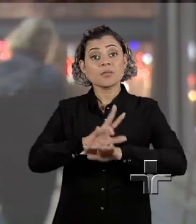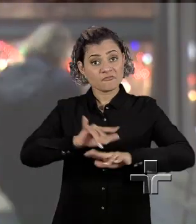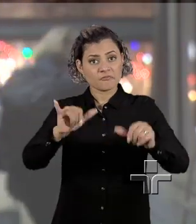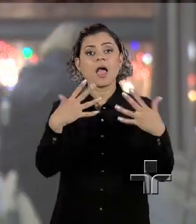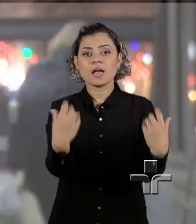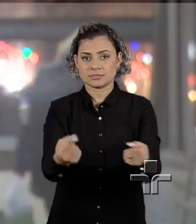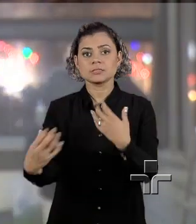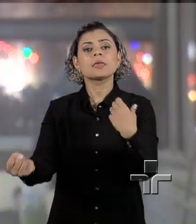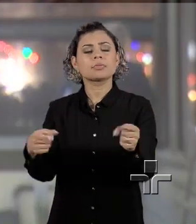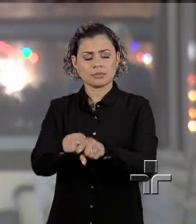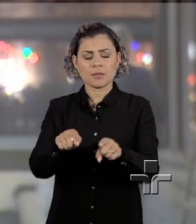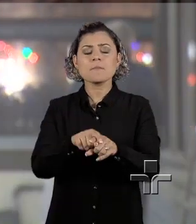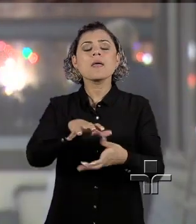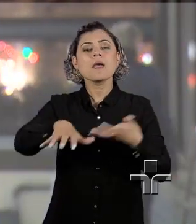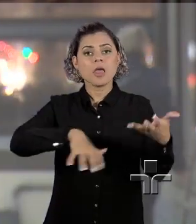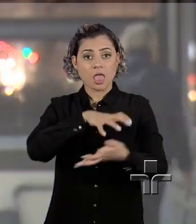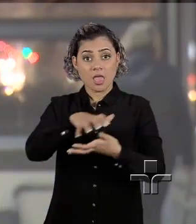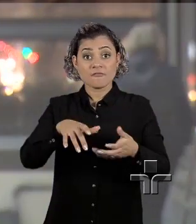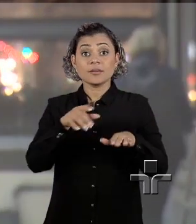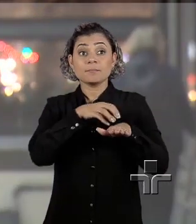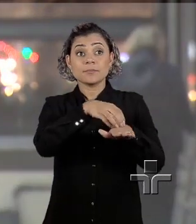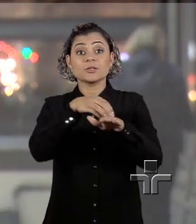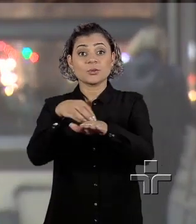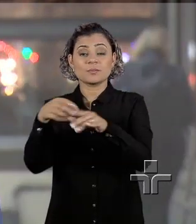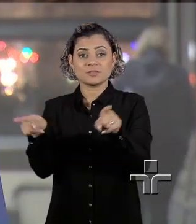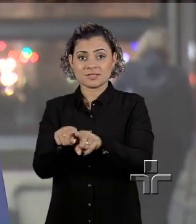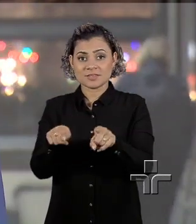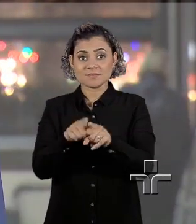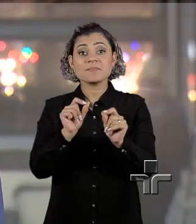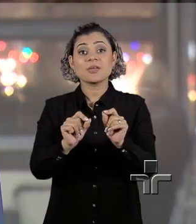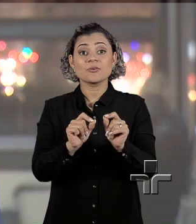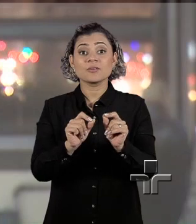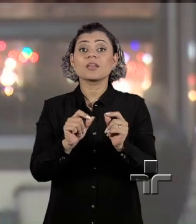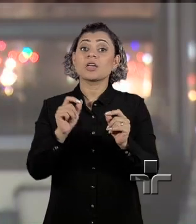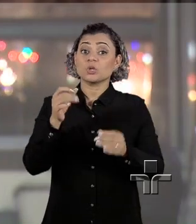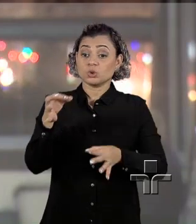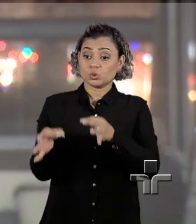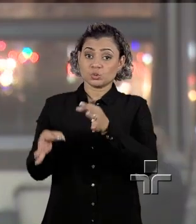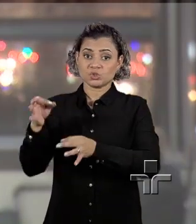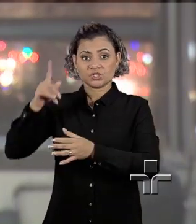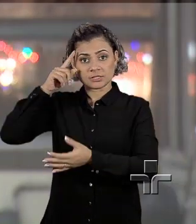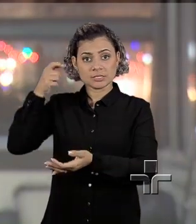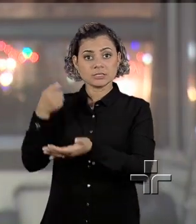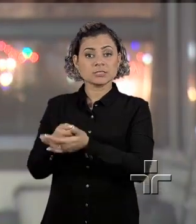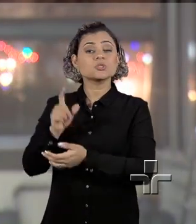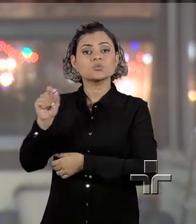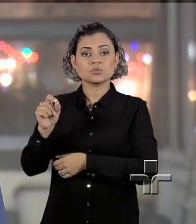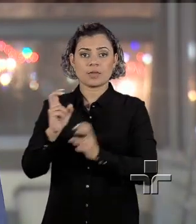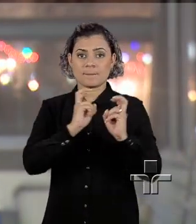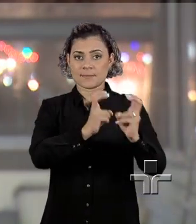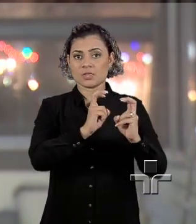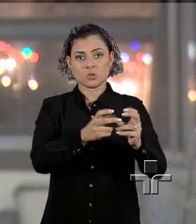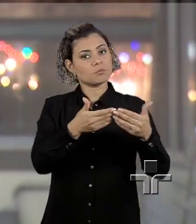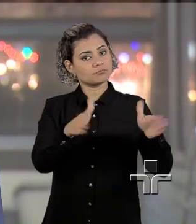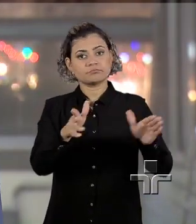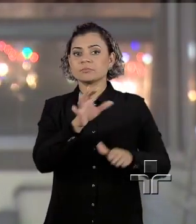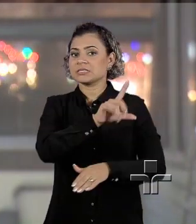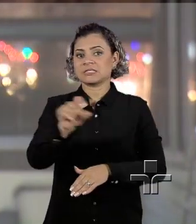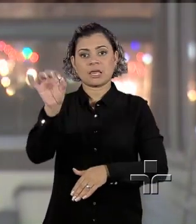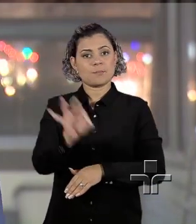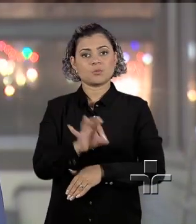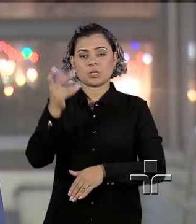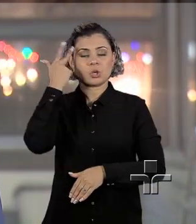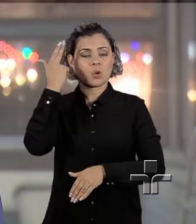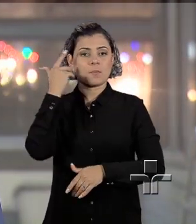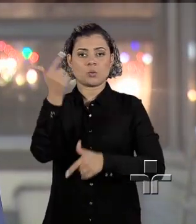aderir à greve. O secretário dos Transportes Metropolitanos informa que a Justiça determinou que o metrô mantenha 100% do quadro